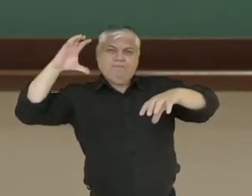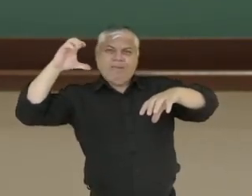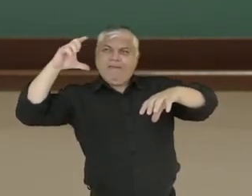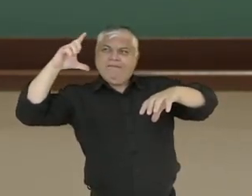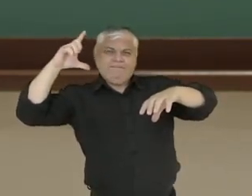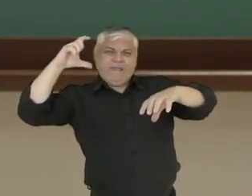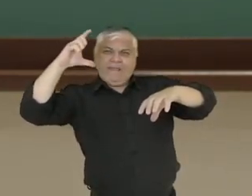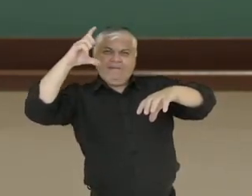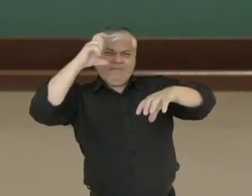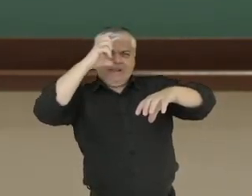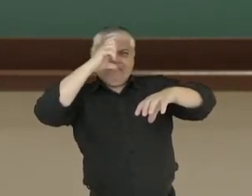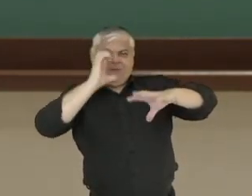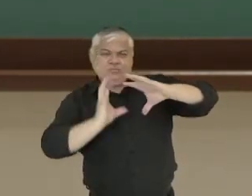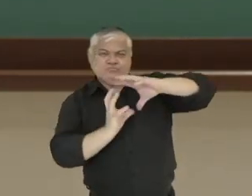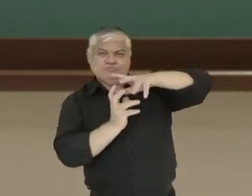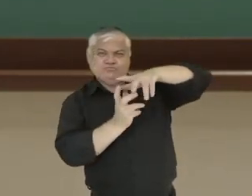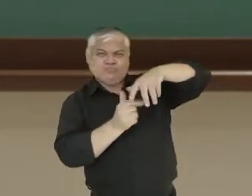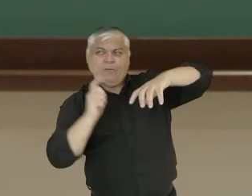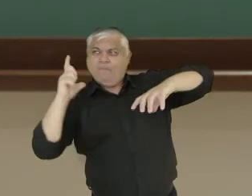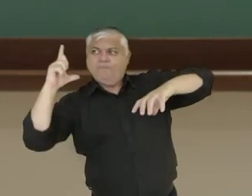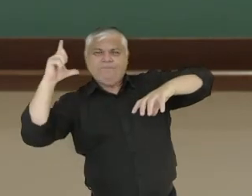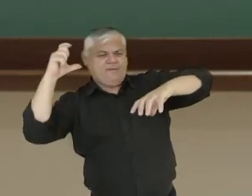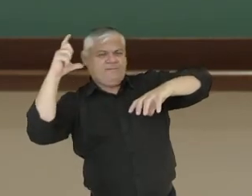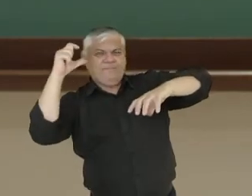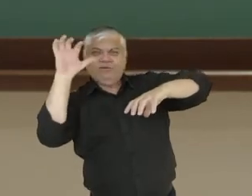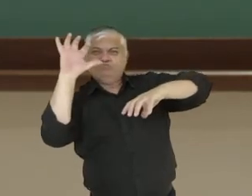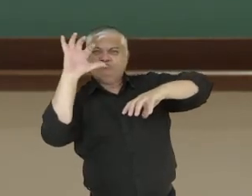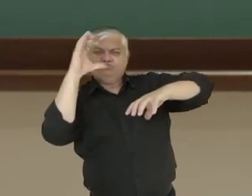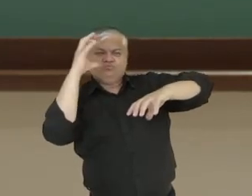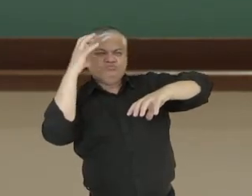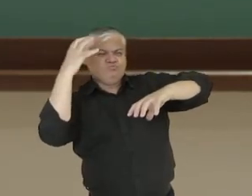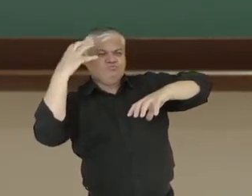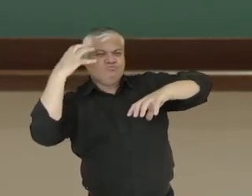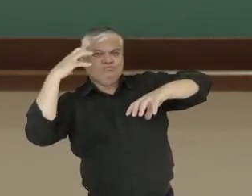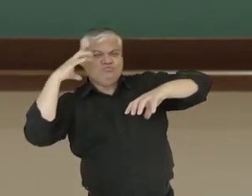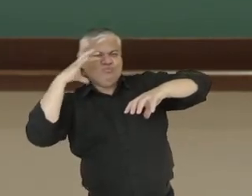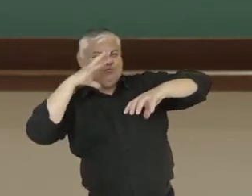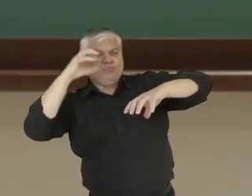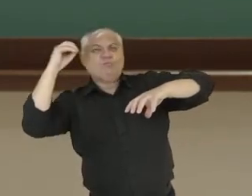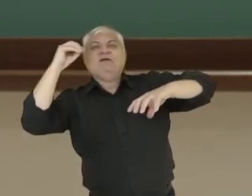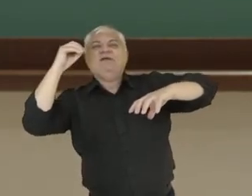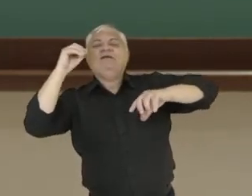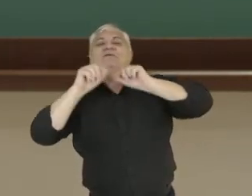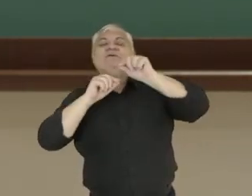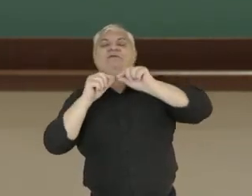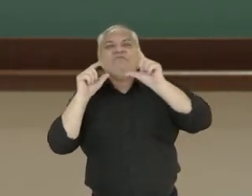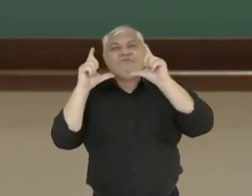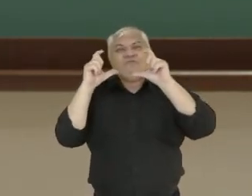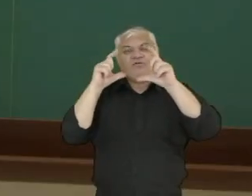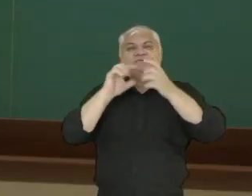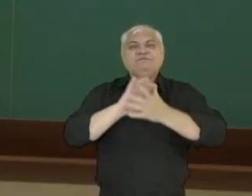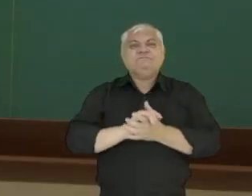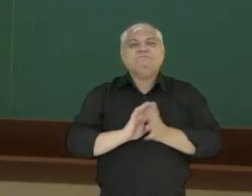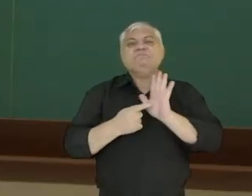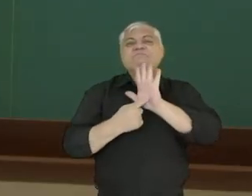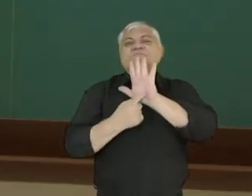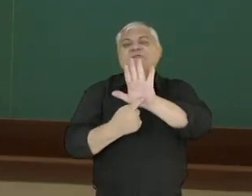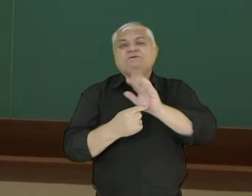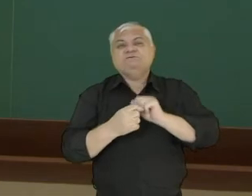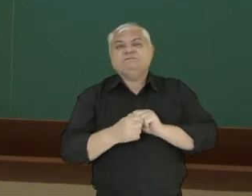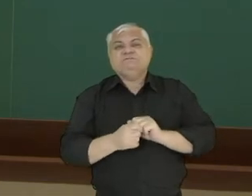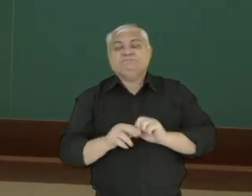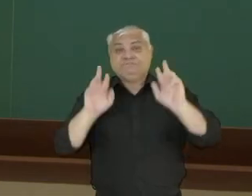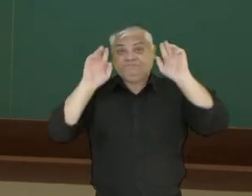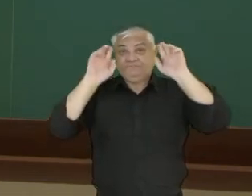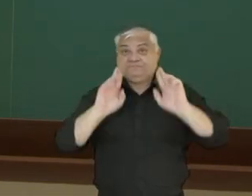capturada por meio de sensores e outra sendo uma imagem de satélite também capturada por meio fotográfico. Essa